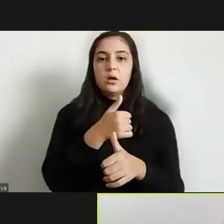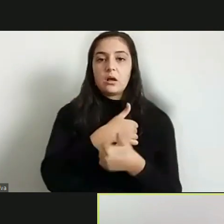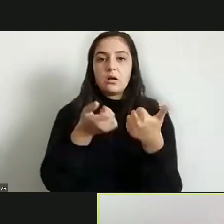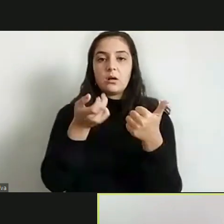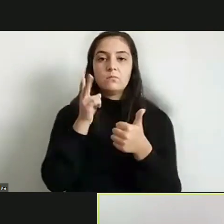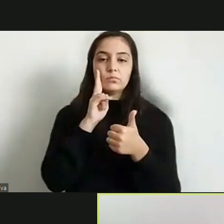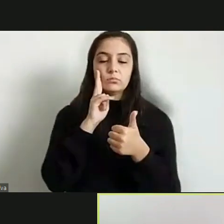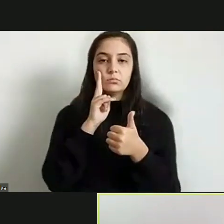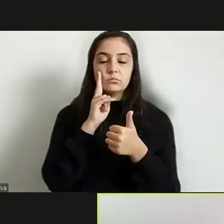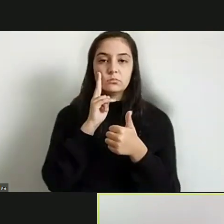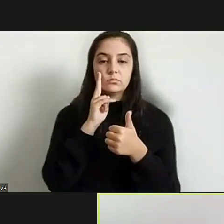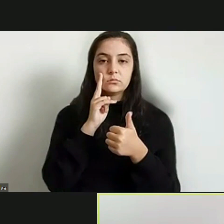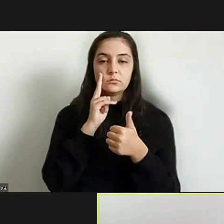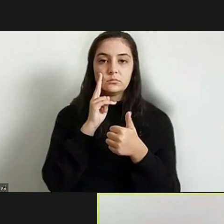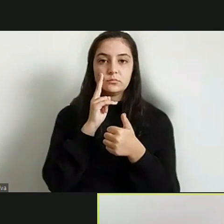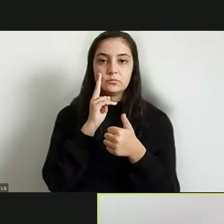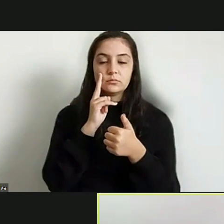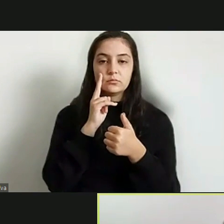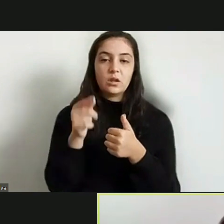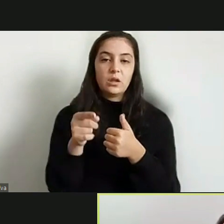o caso da